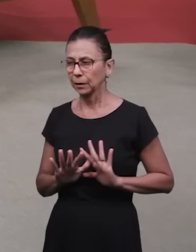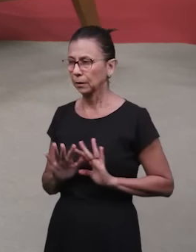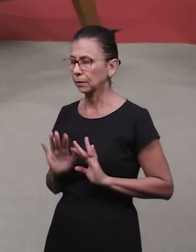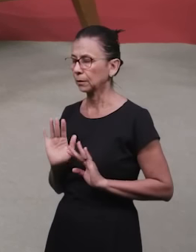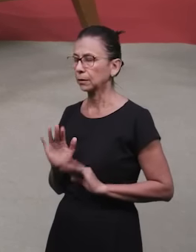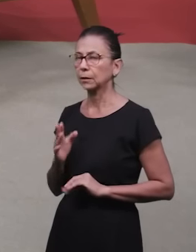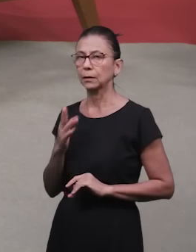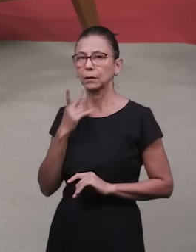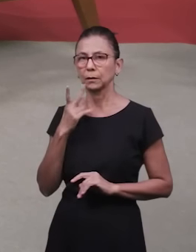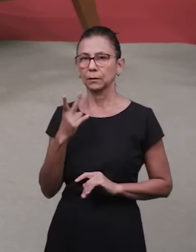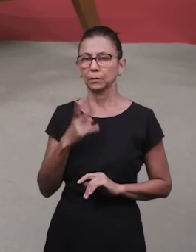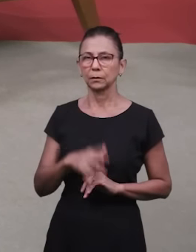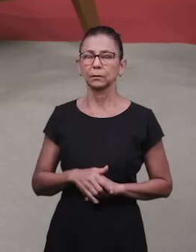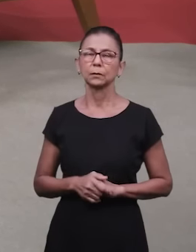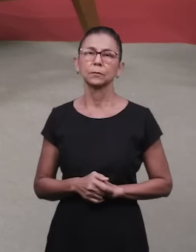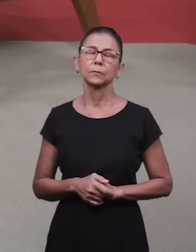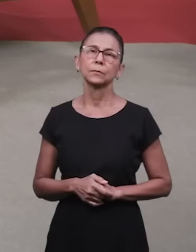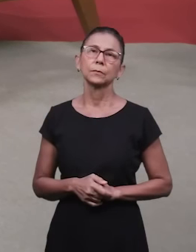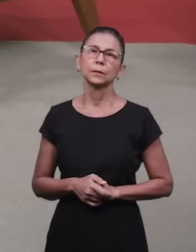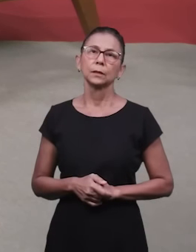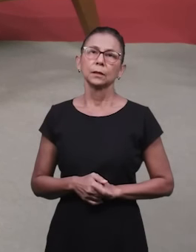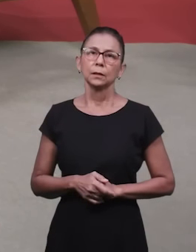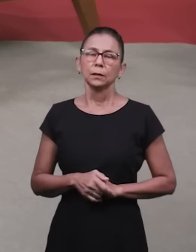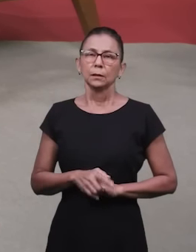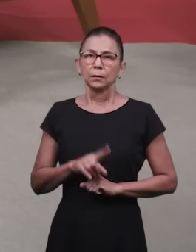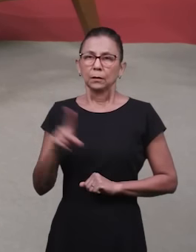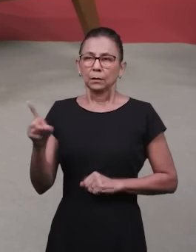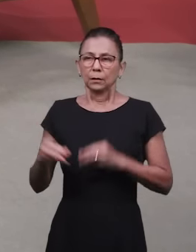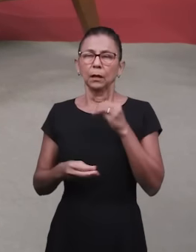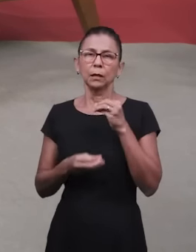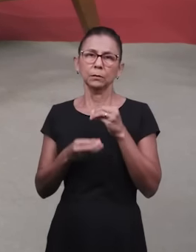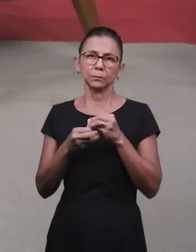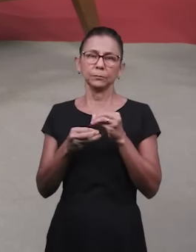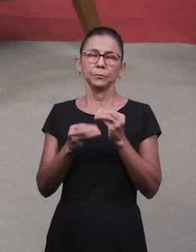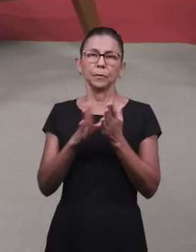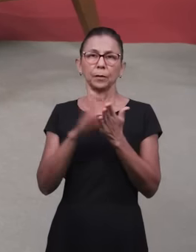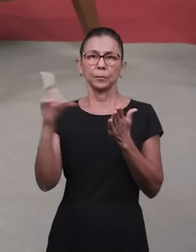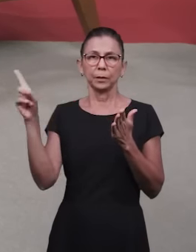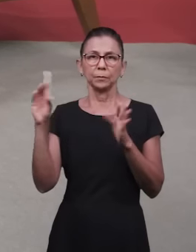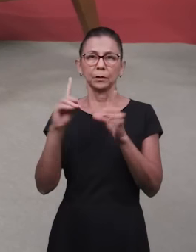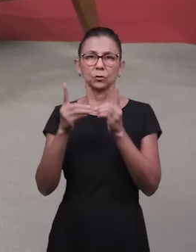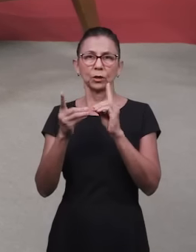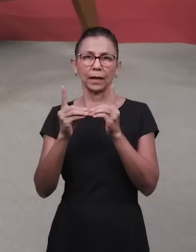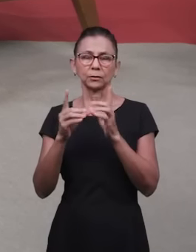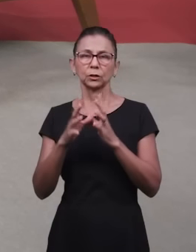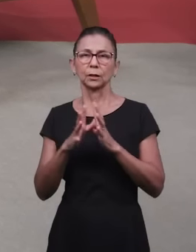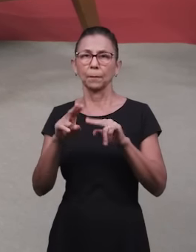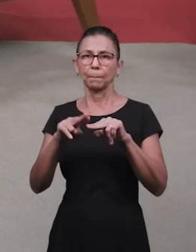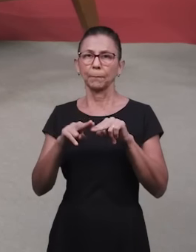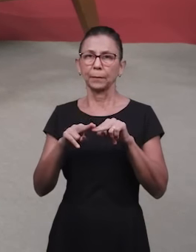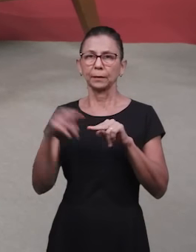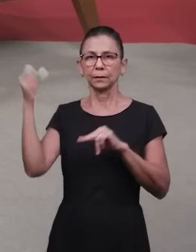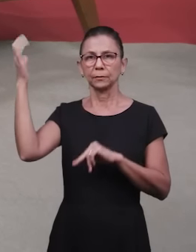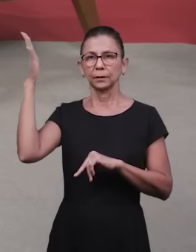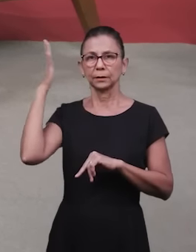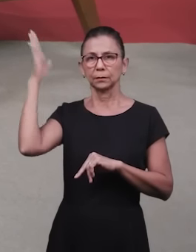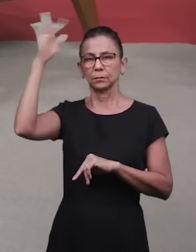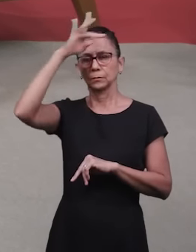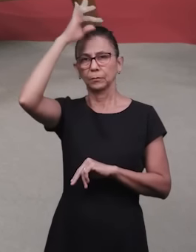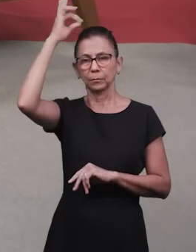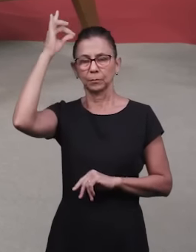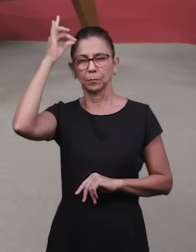eu falei há pouco, e você completou, a Bíblia, ela é didática, você falou, do Espírito ela é didática, porque é o